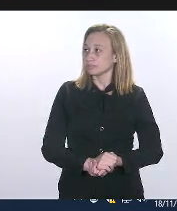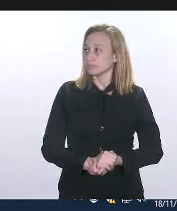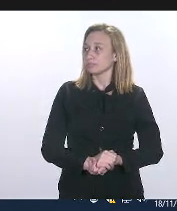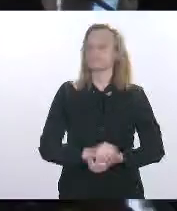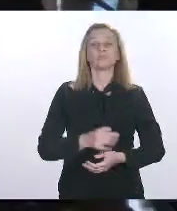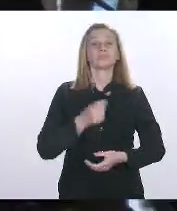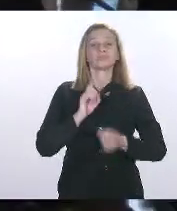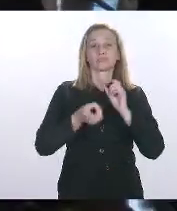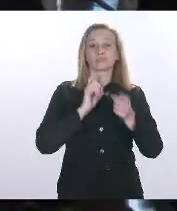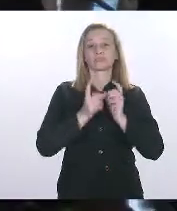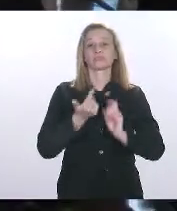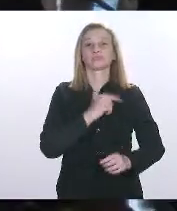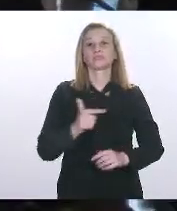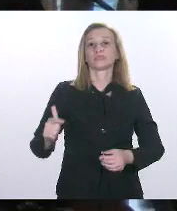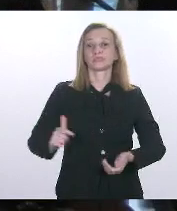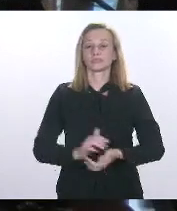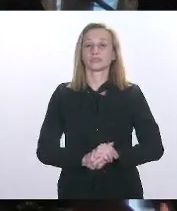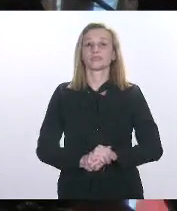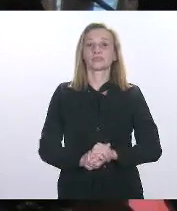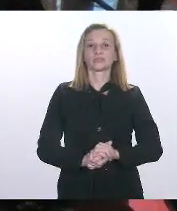Não havendo quem queira discutir,